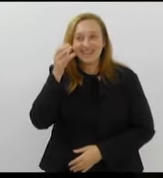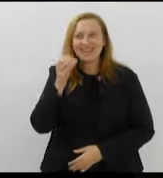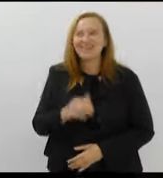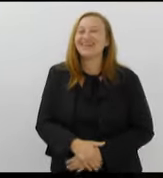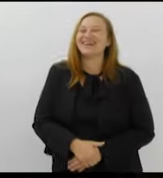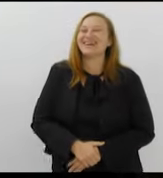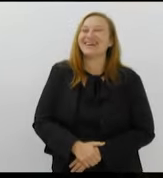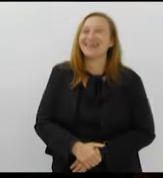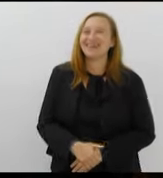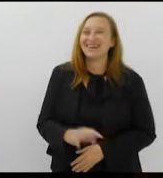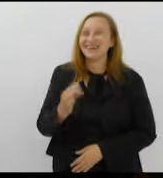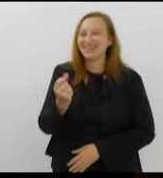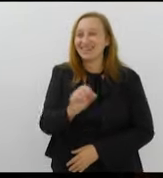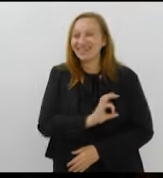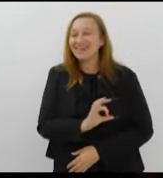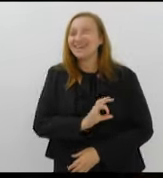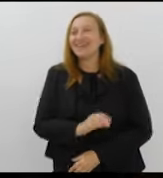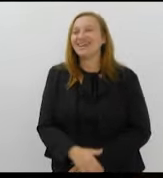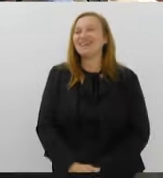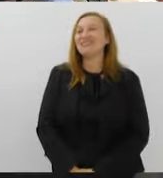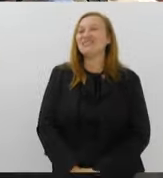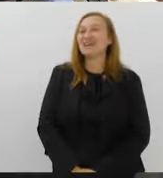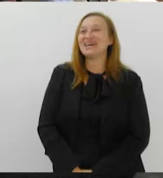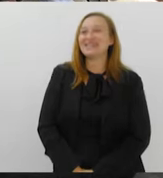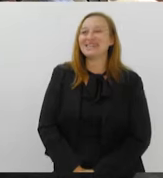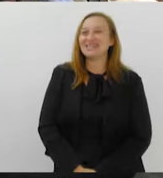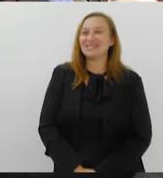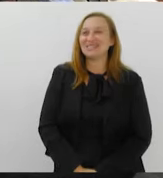na Marta Rocha. Aí sim.